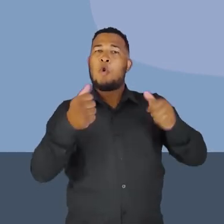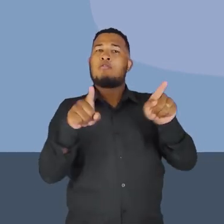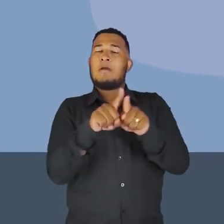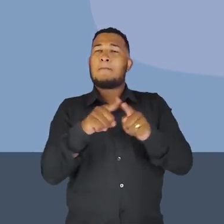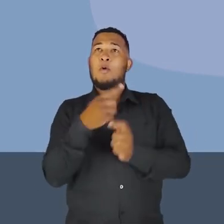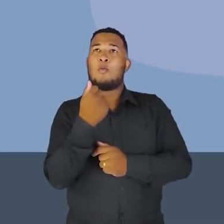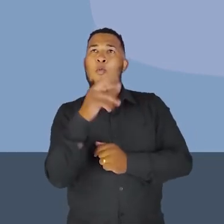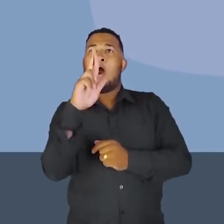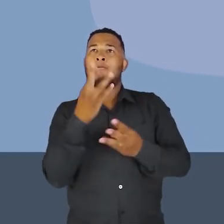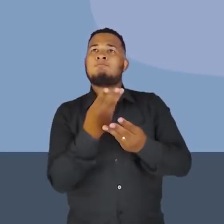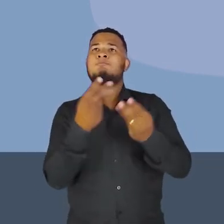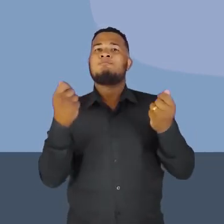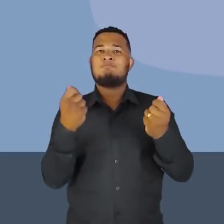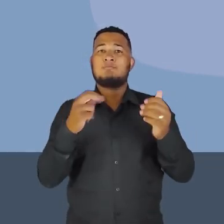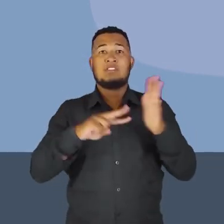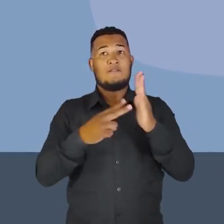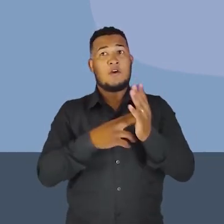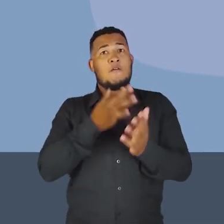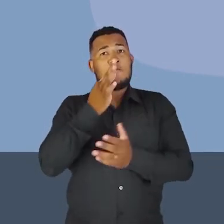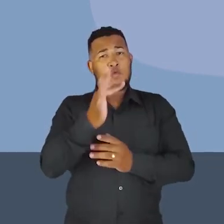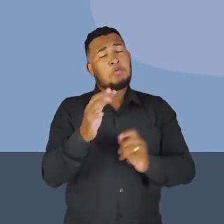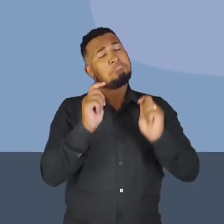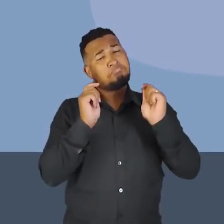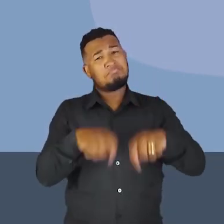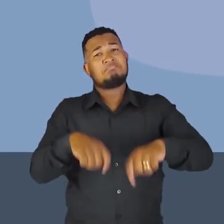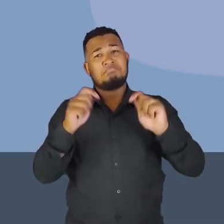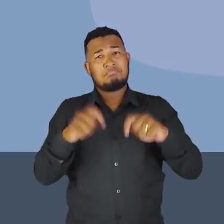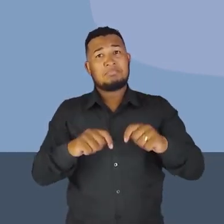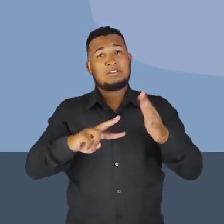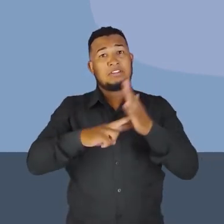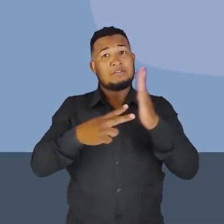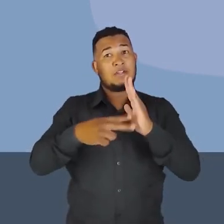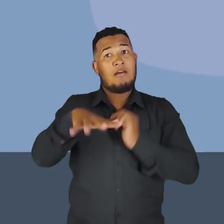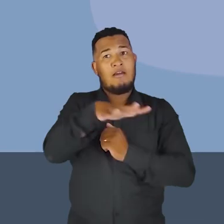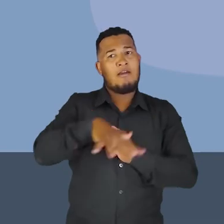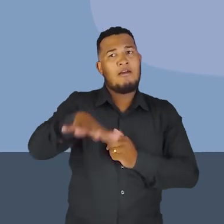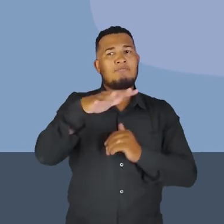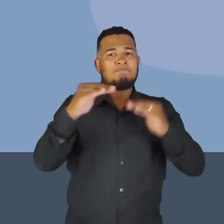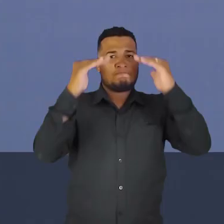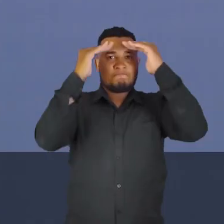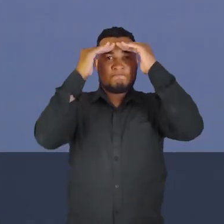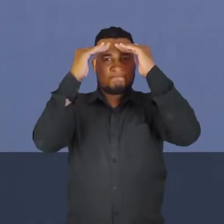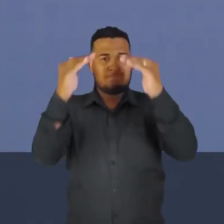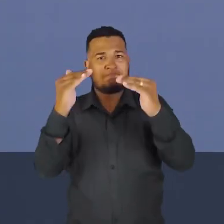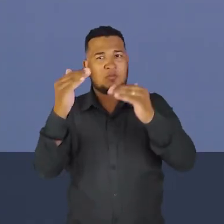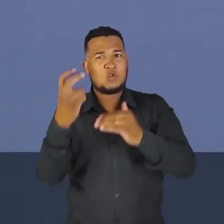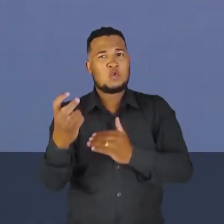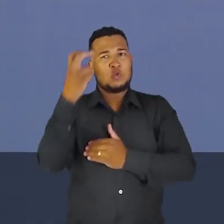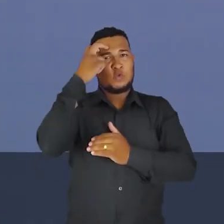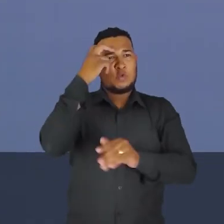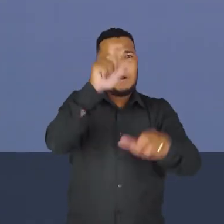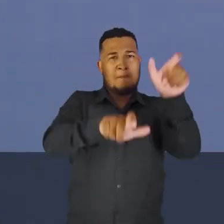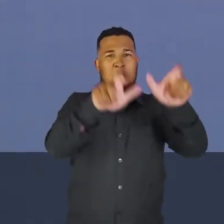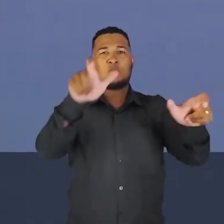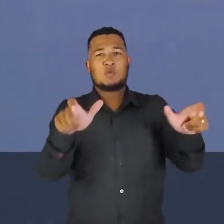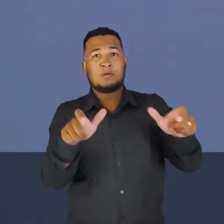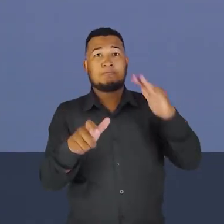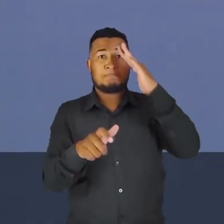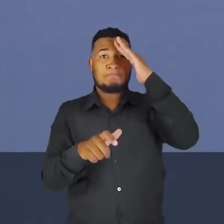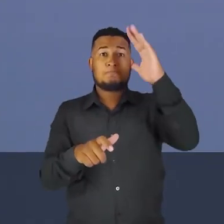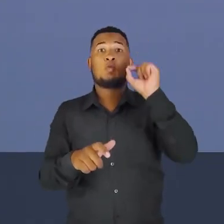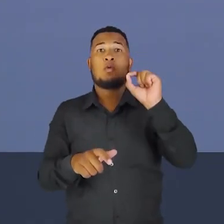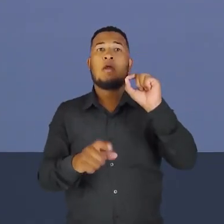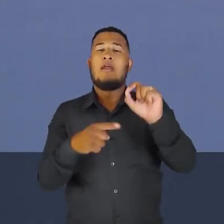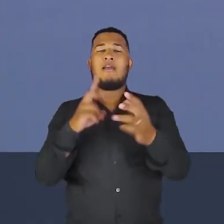ar. E ser culturalmente diverso, ou seja, respeitar a cultura, né, de outras pessoas, como principalmente de certos grupos